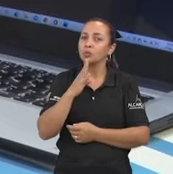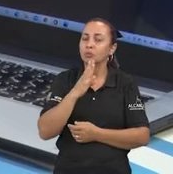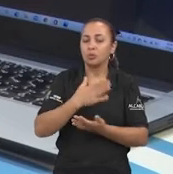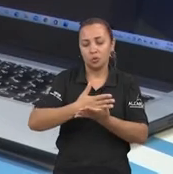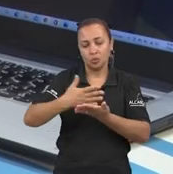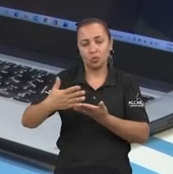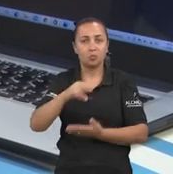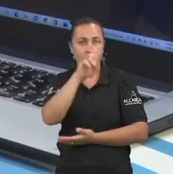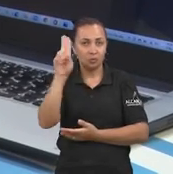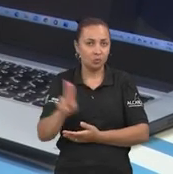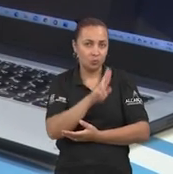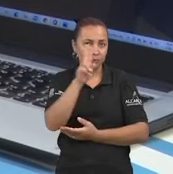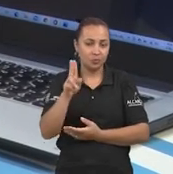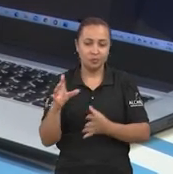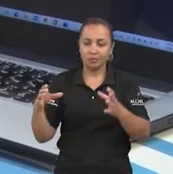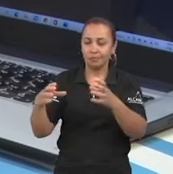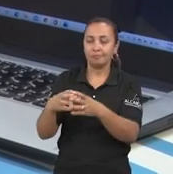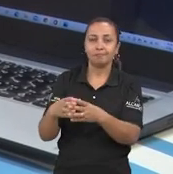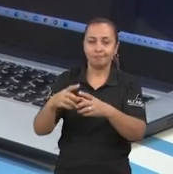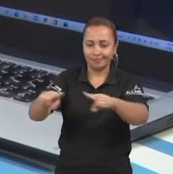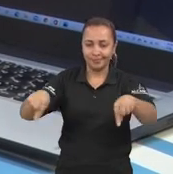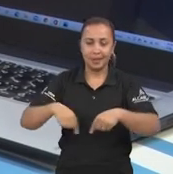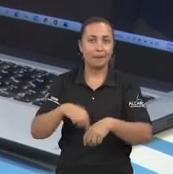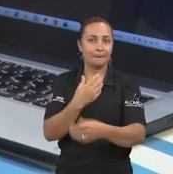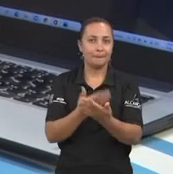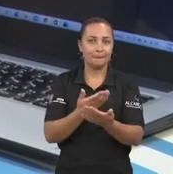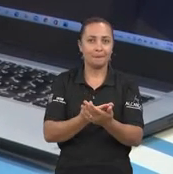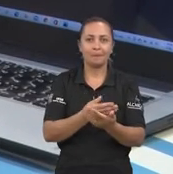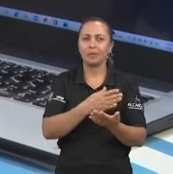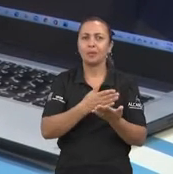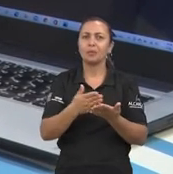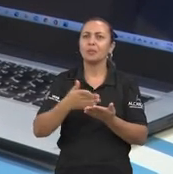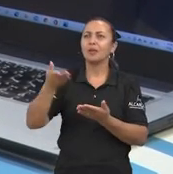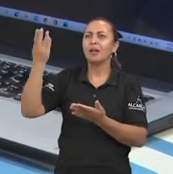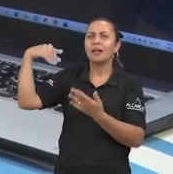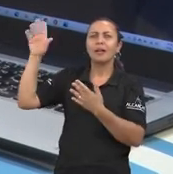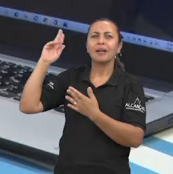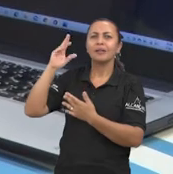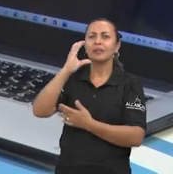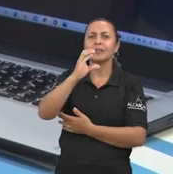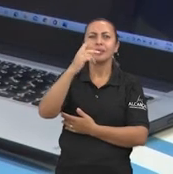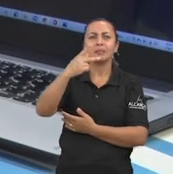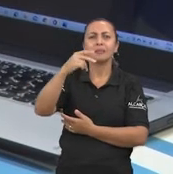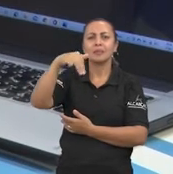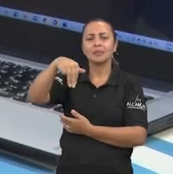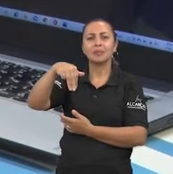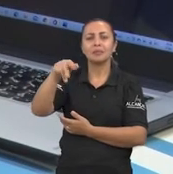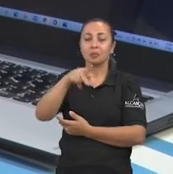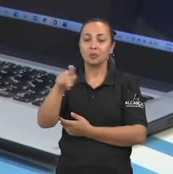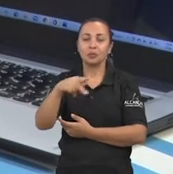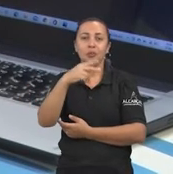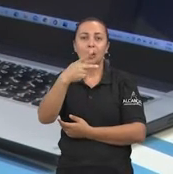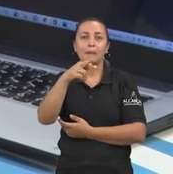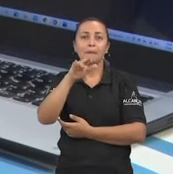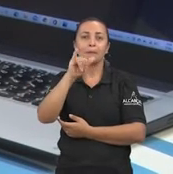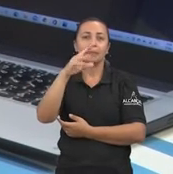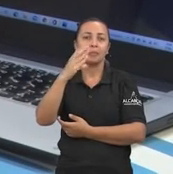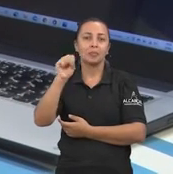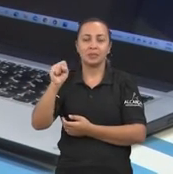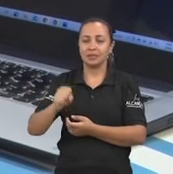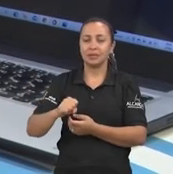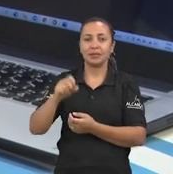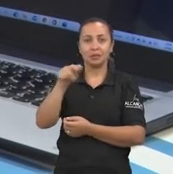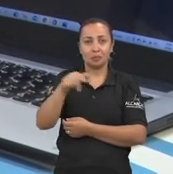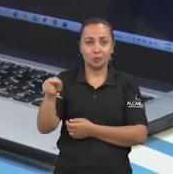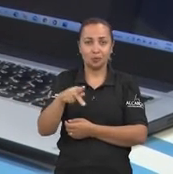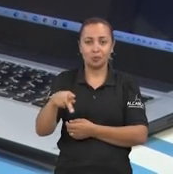e que eles a utilizar nas turmas então a gente começou lá no CPM professora Priscila de química a gente apresentou